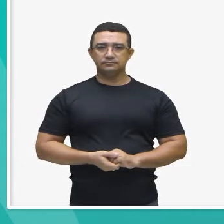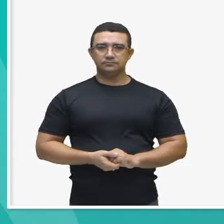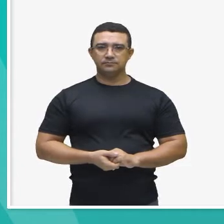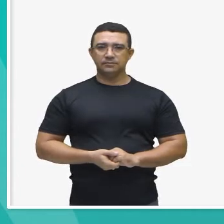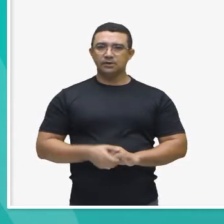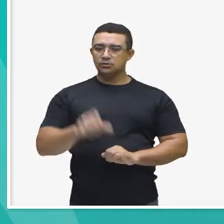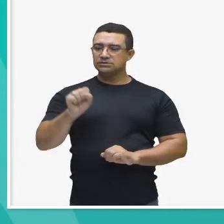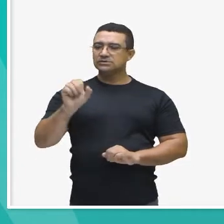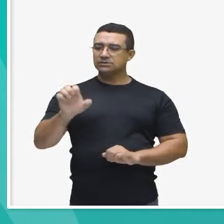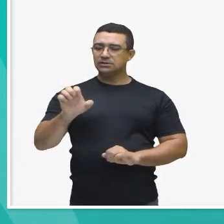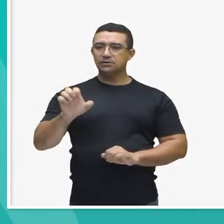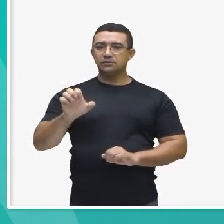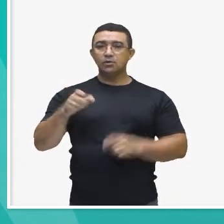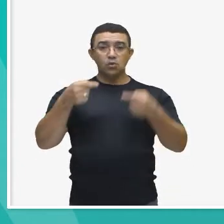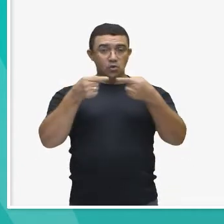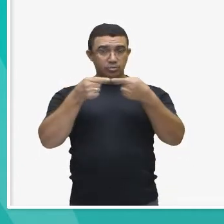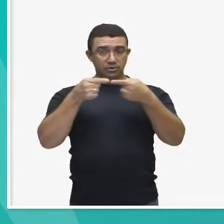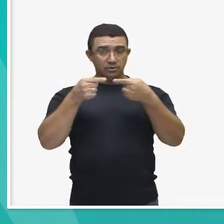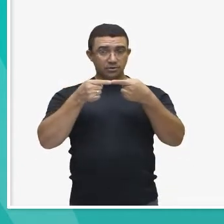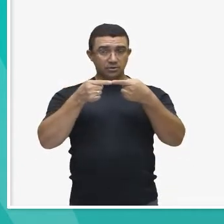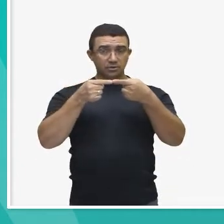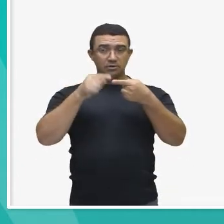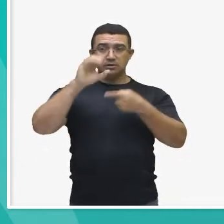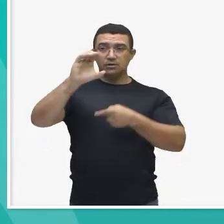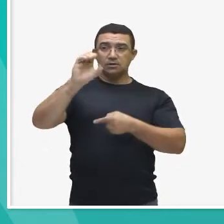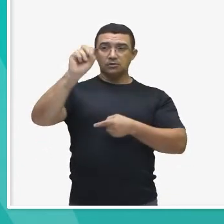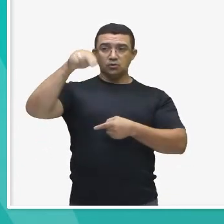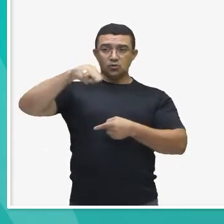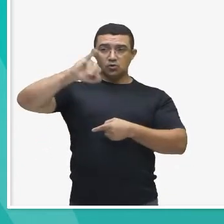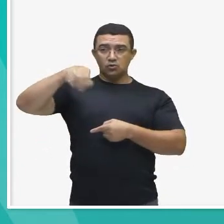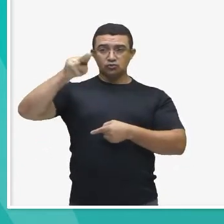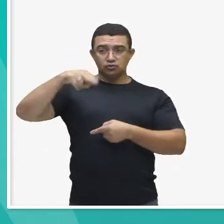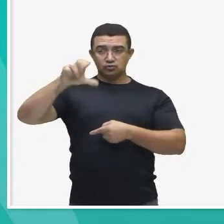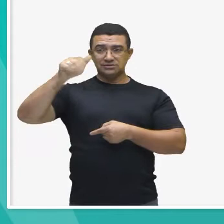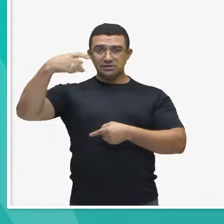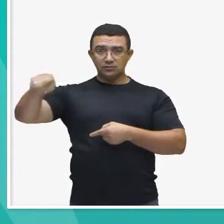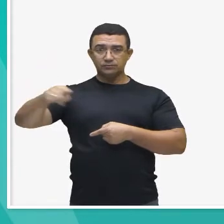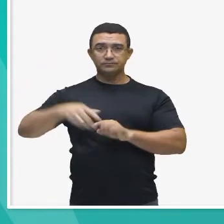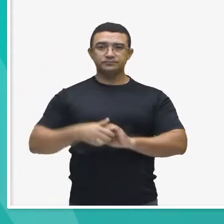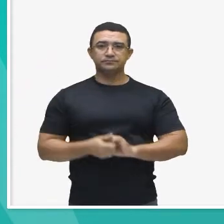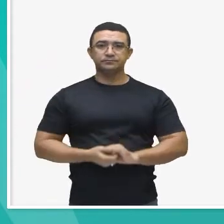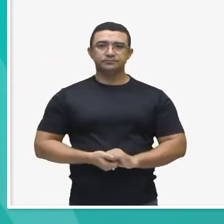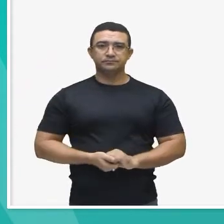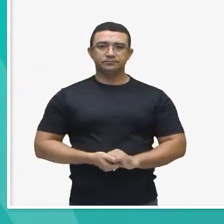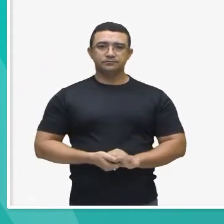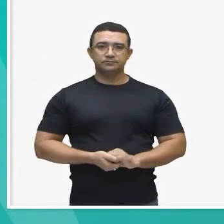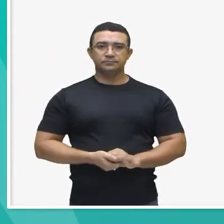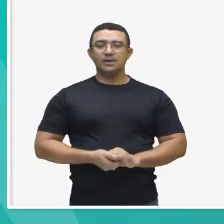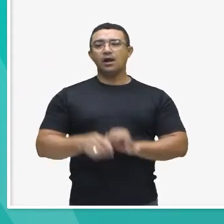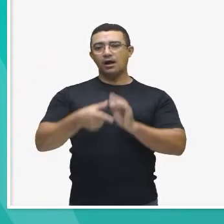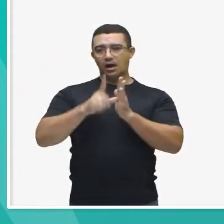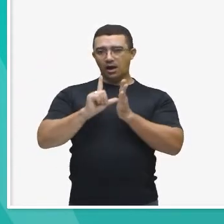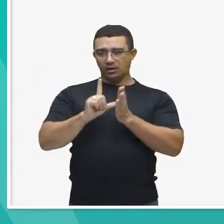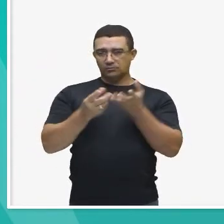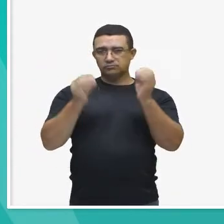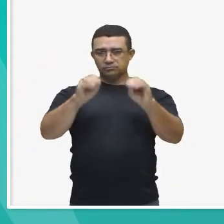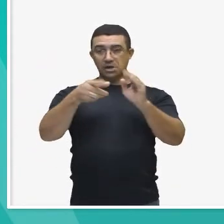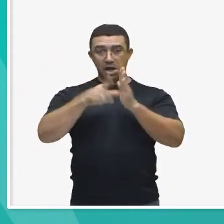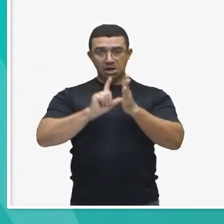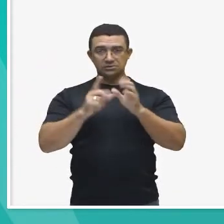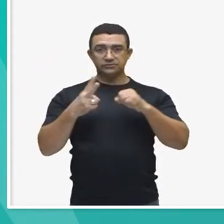pela conjunção. Quando se trata, aí vem para antes do verbo,